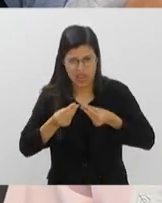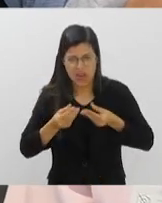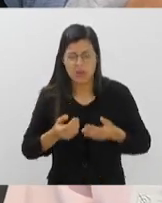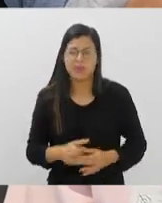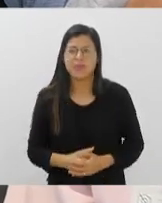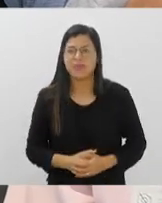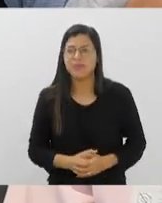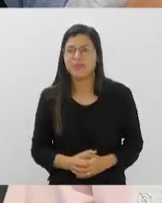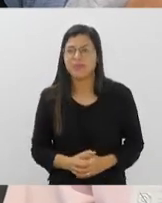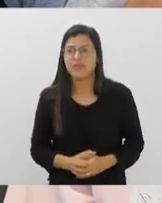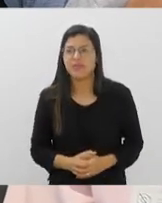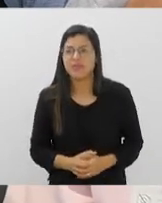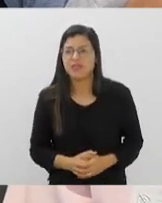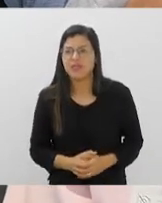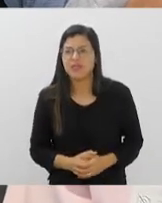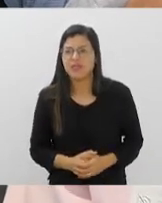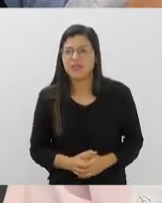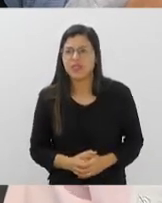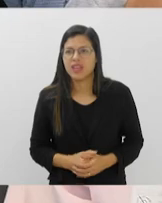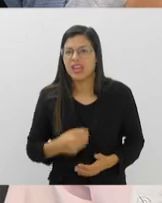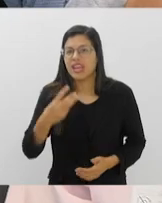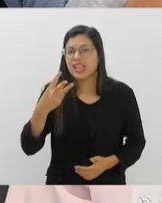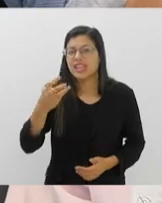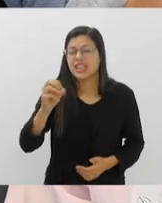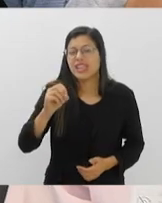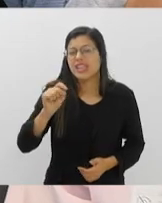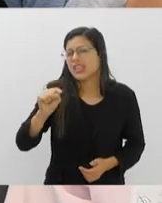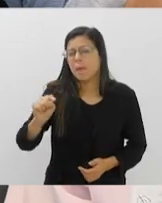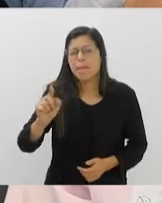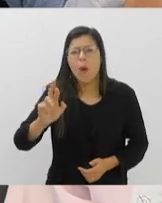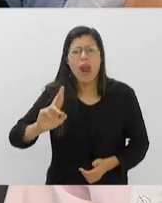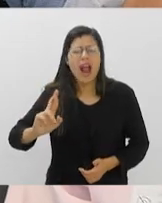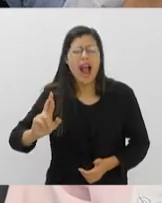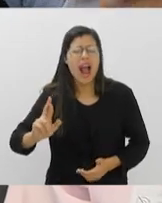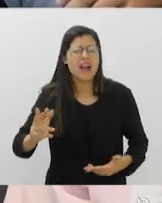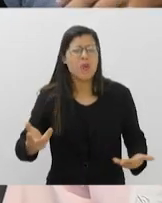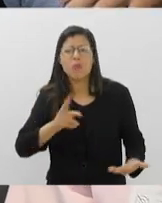gente que que é R 30.000 dá pr